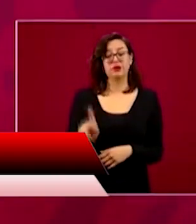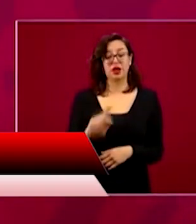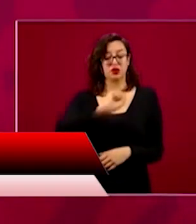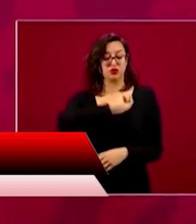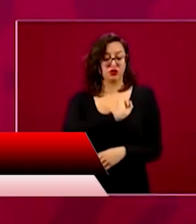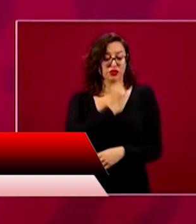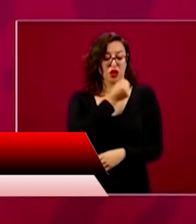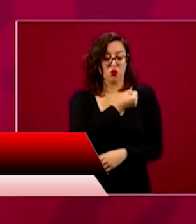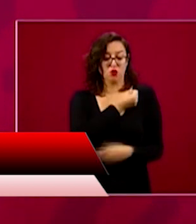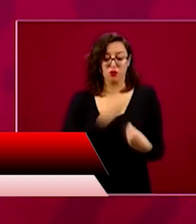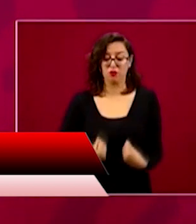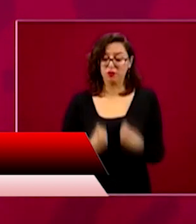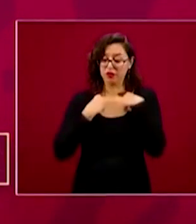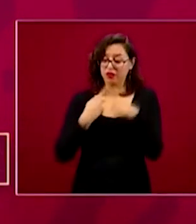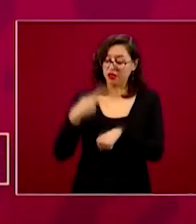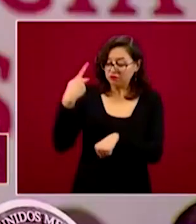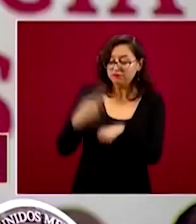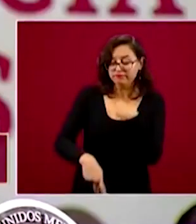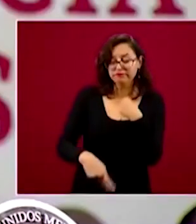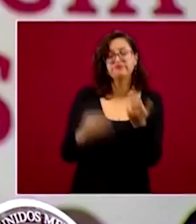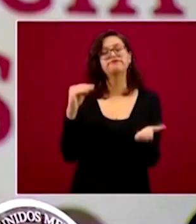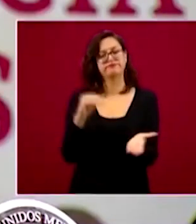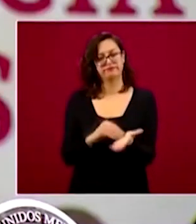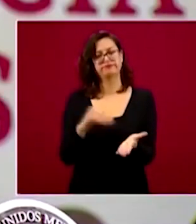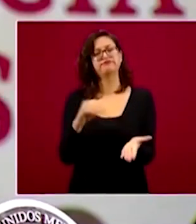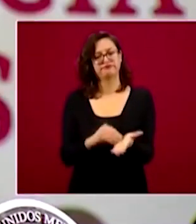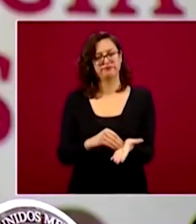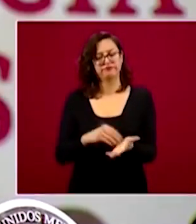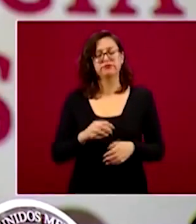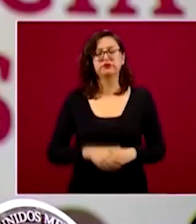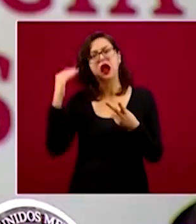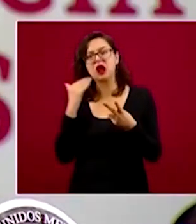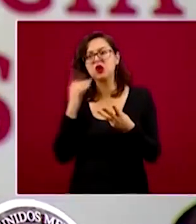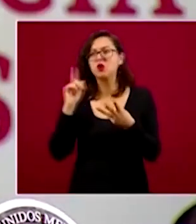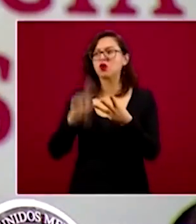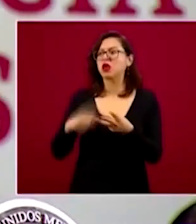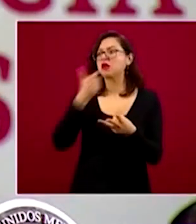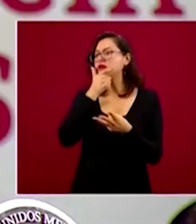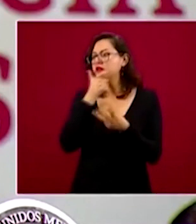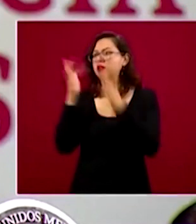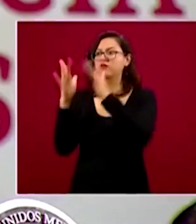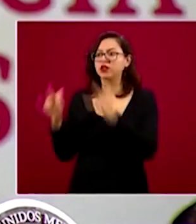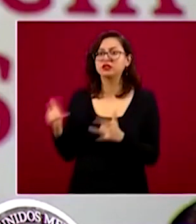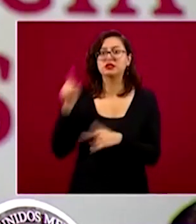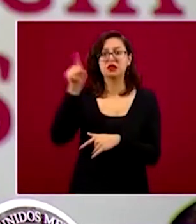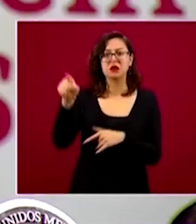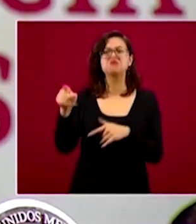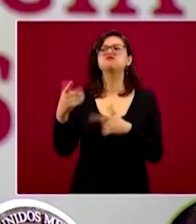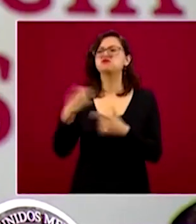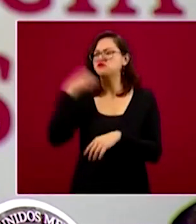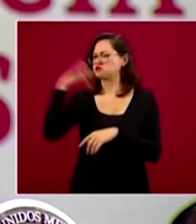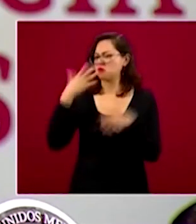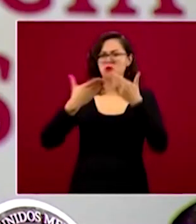sira. Profesor sira saudades teve simi. Mai be risku saudi continua aumenta. Realidade situação ne obriga a